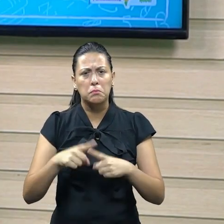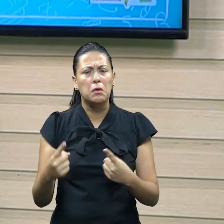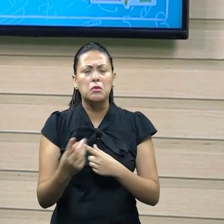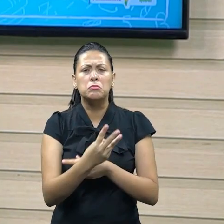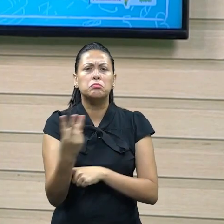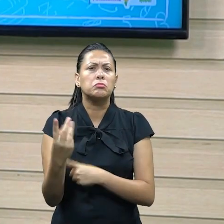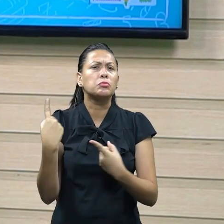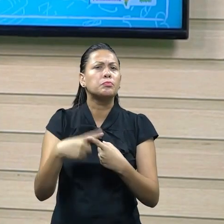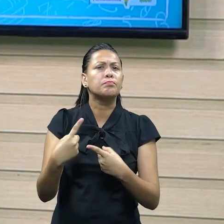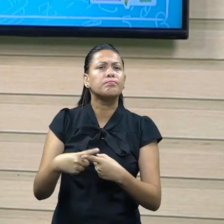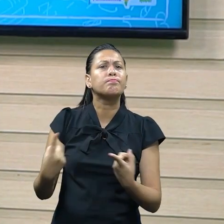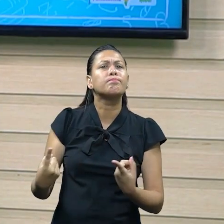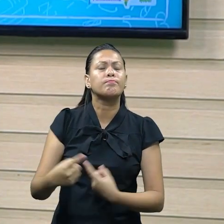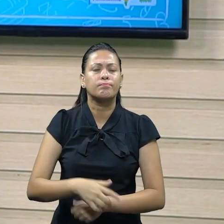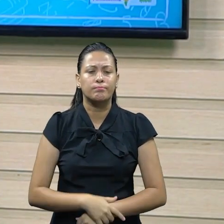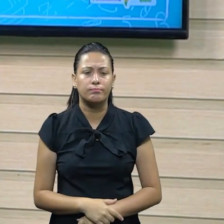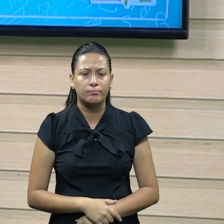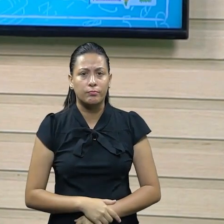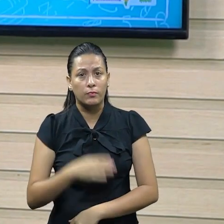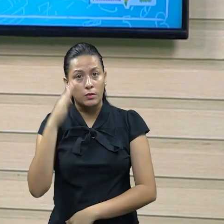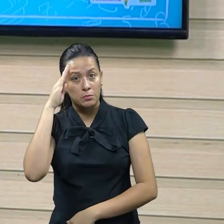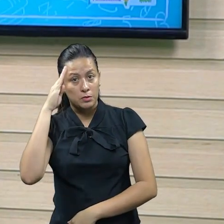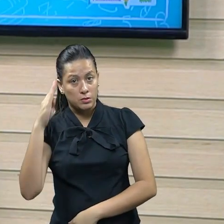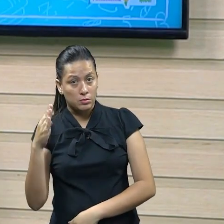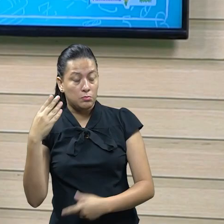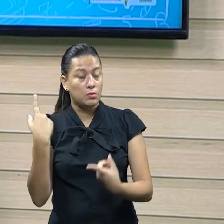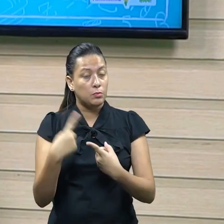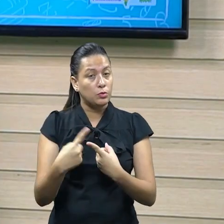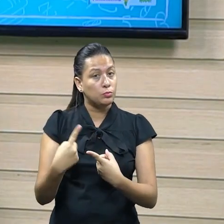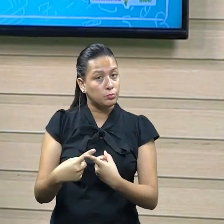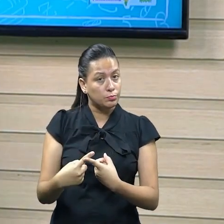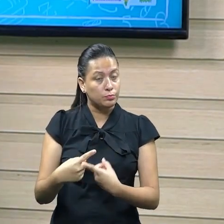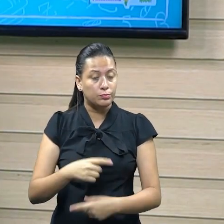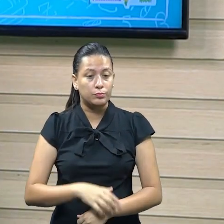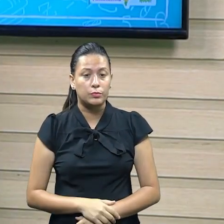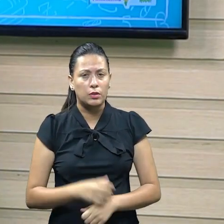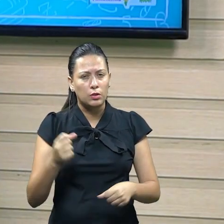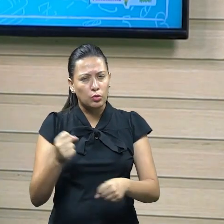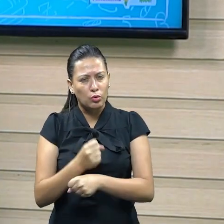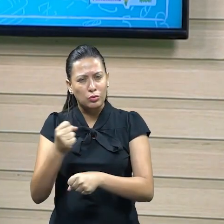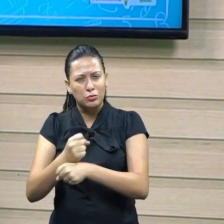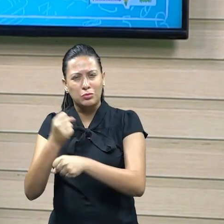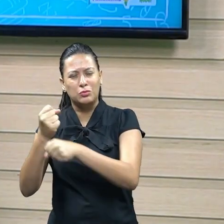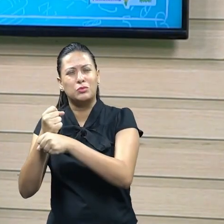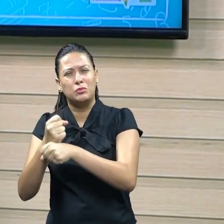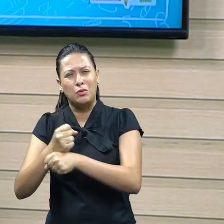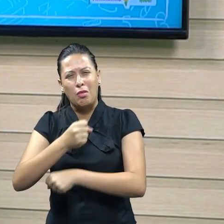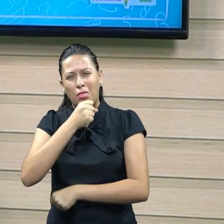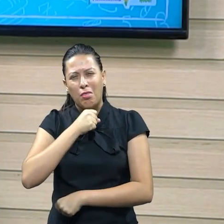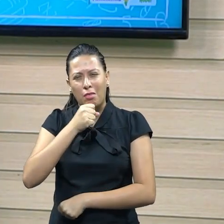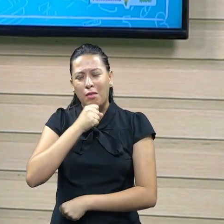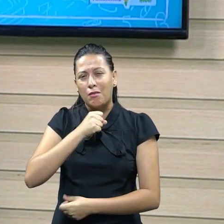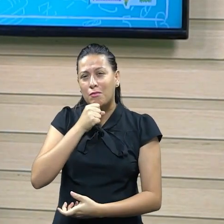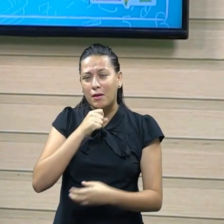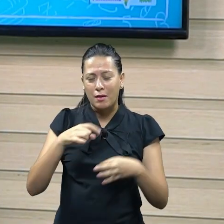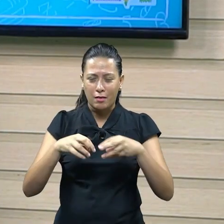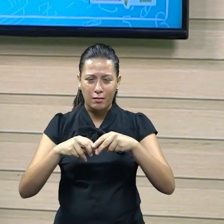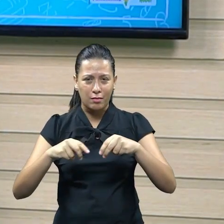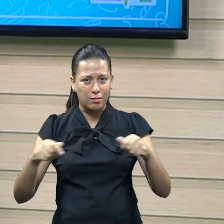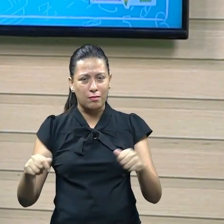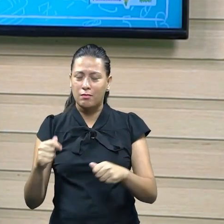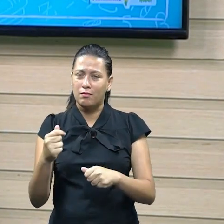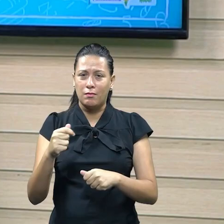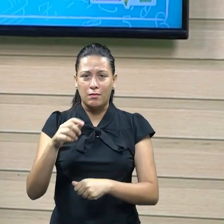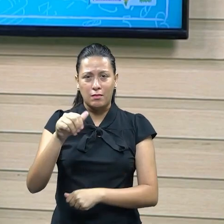esses três tipos? Principalmente porque nós temos construções antigas em que não existe o terra, e aí